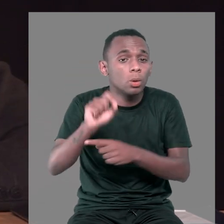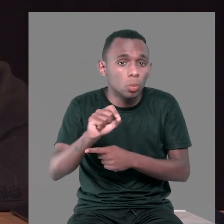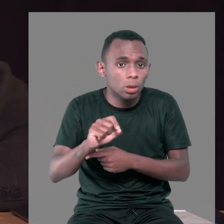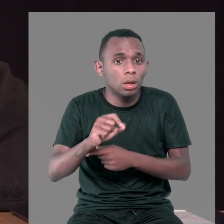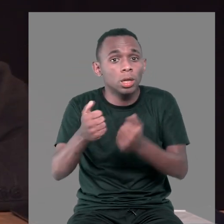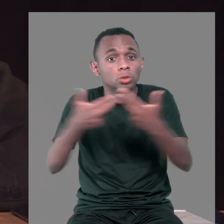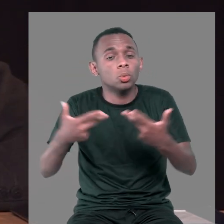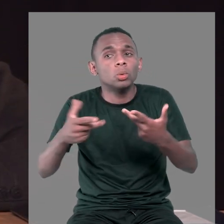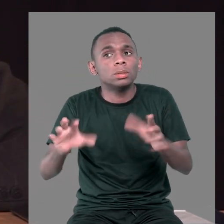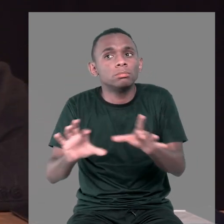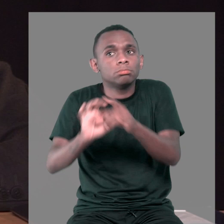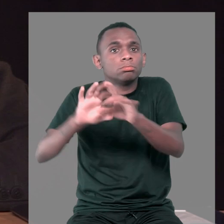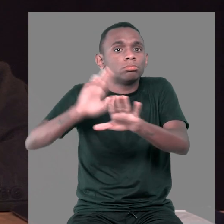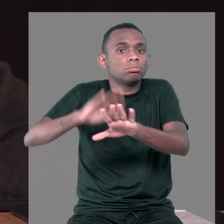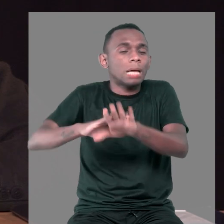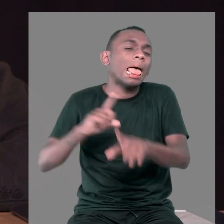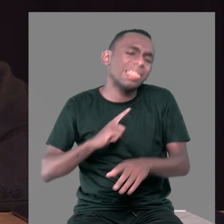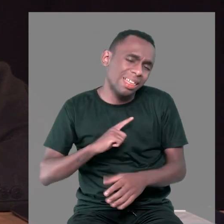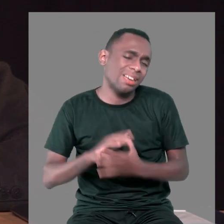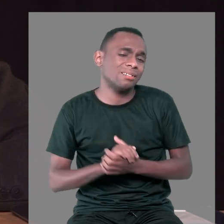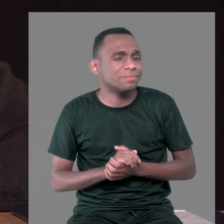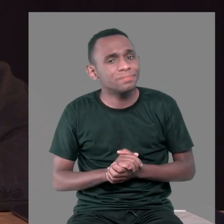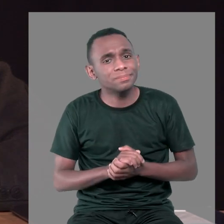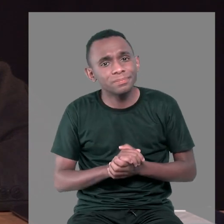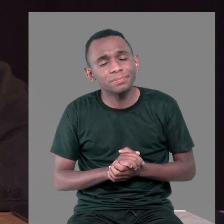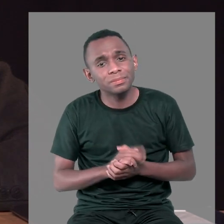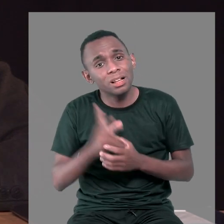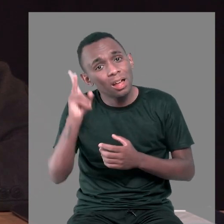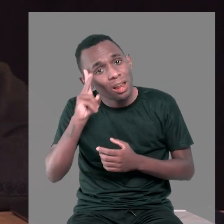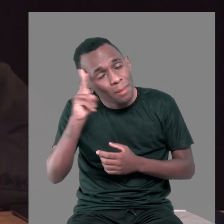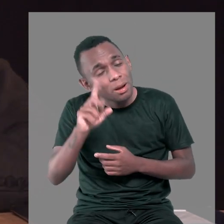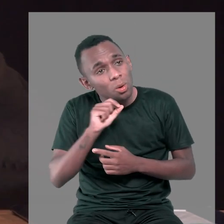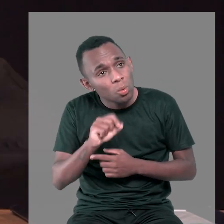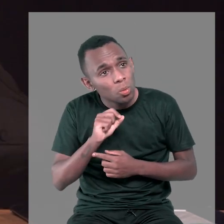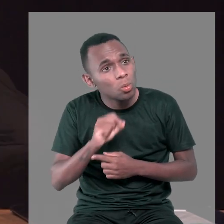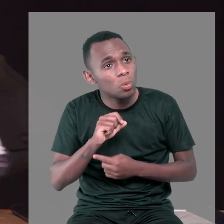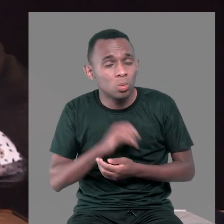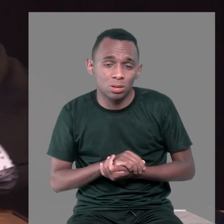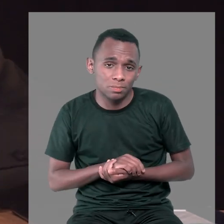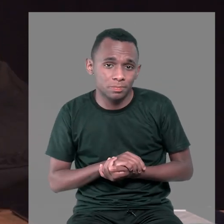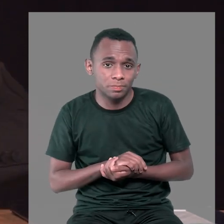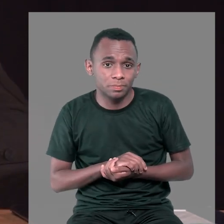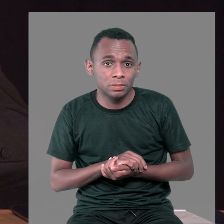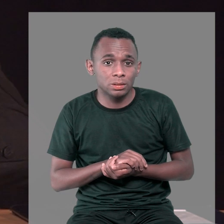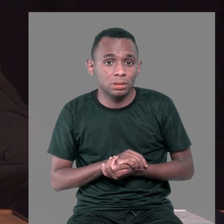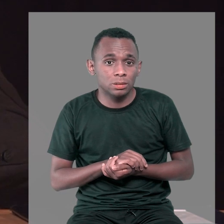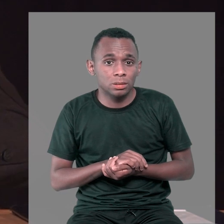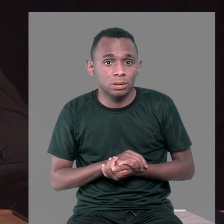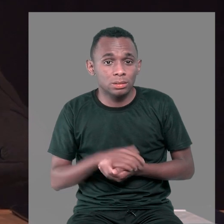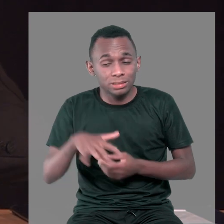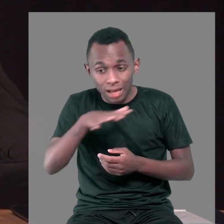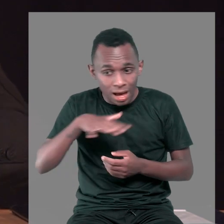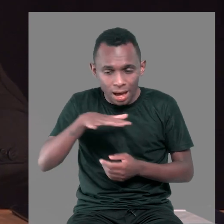grande armadilha. Né? Quer dizer, eu acho que a oposição não pode ser de um lado a racionalidade